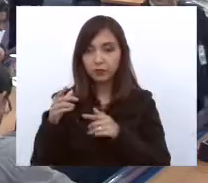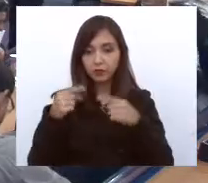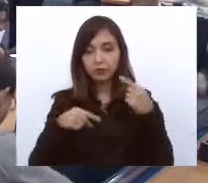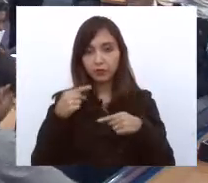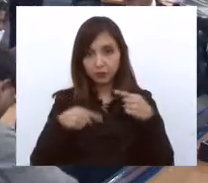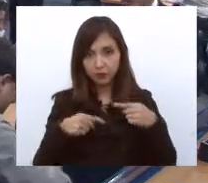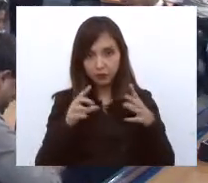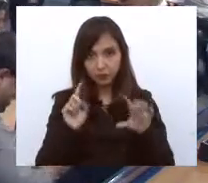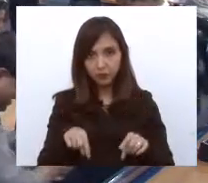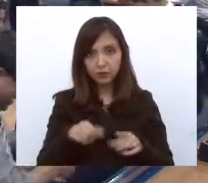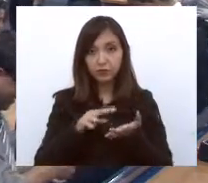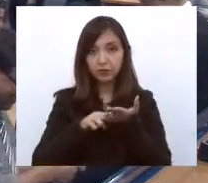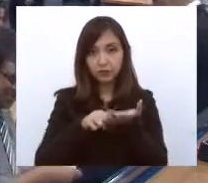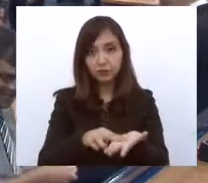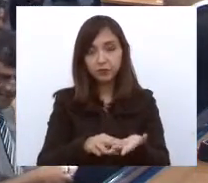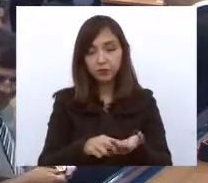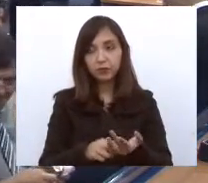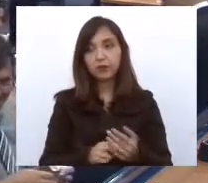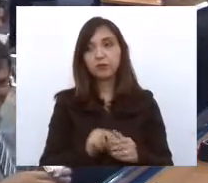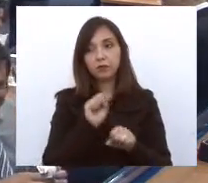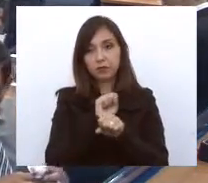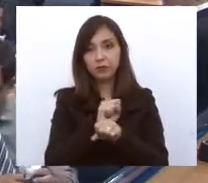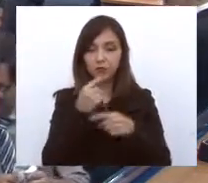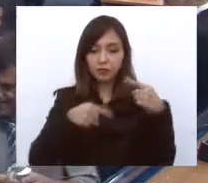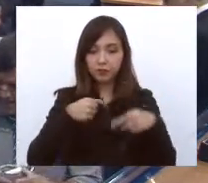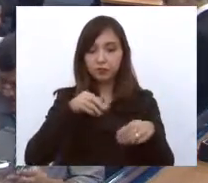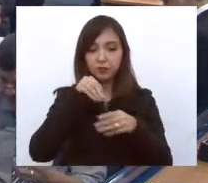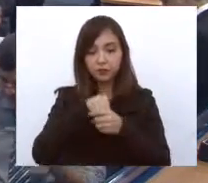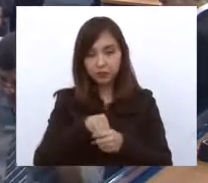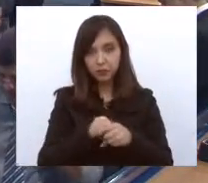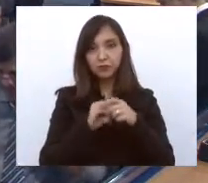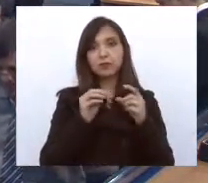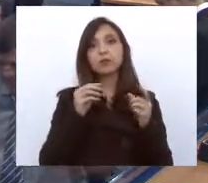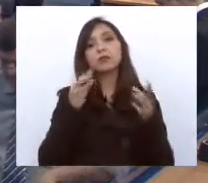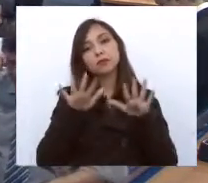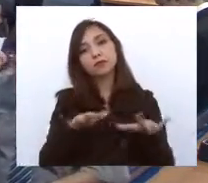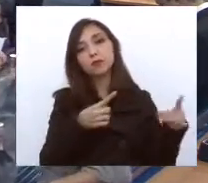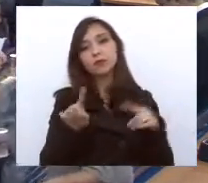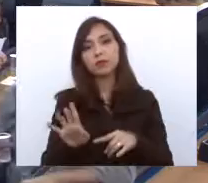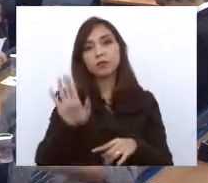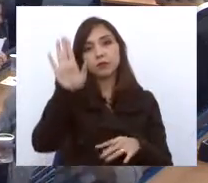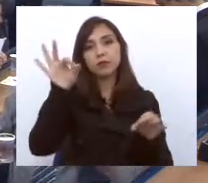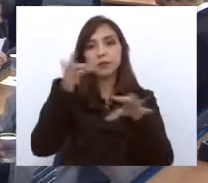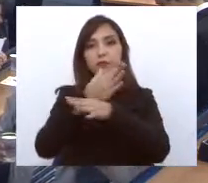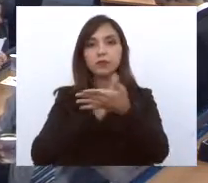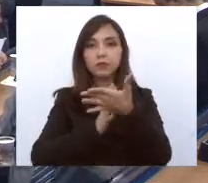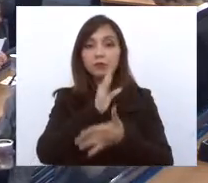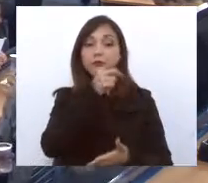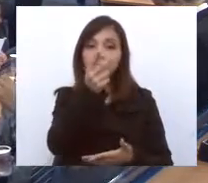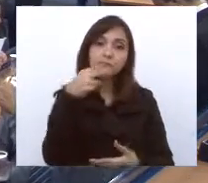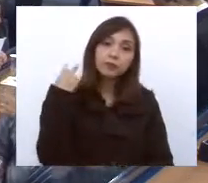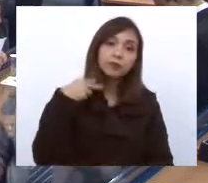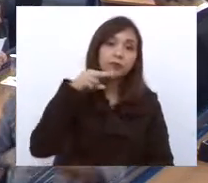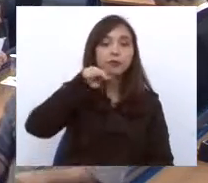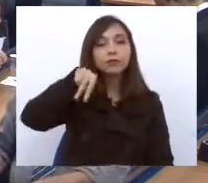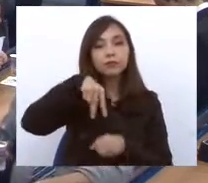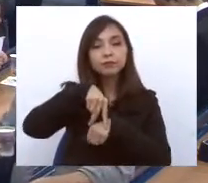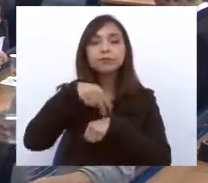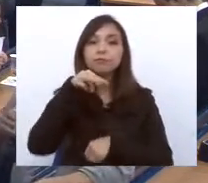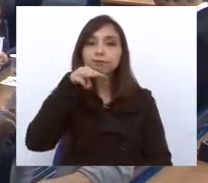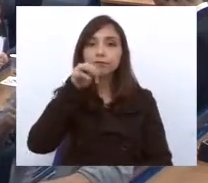discutir, vereador? Para encaminhar. Para encaminhar, então. Encerrada a discussão e votação. Os vereadores favoráveis permaneçam em comissão, os contrários manifestem. Para encaminhar, vereador Luiz Mato